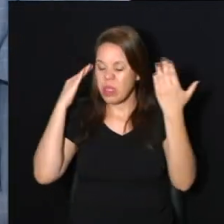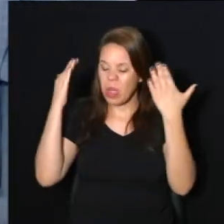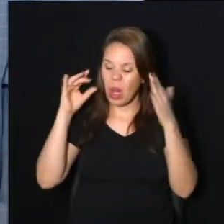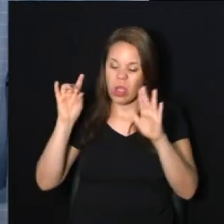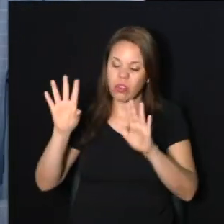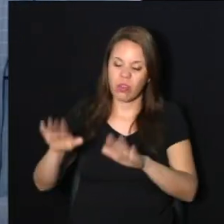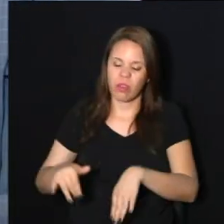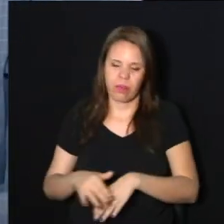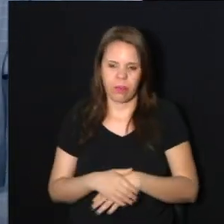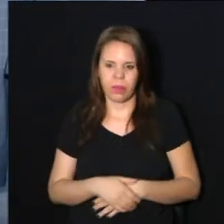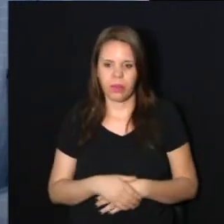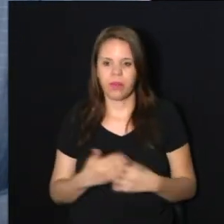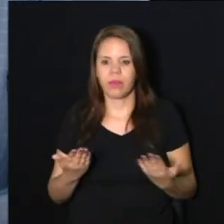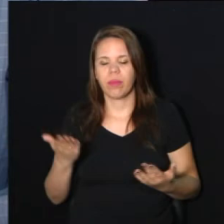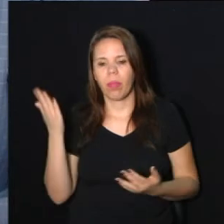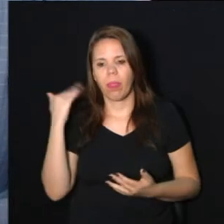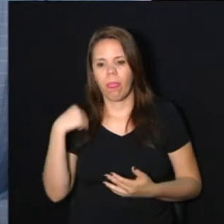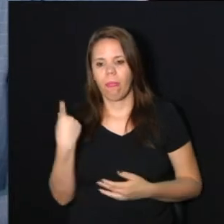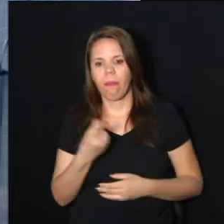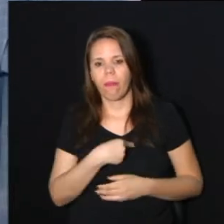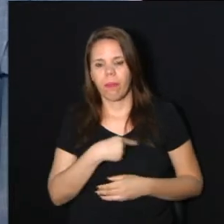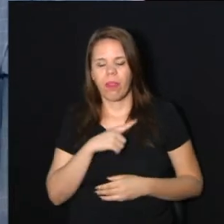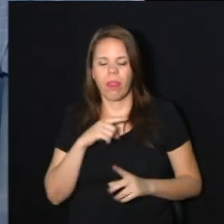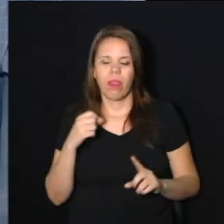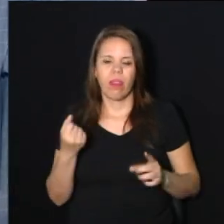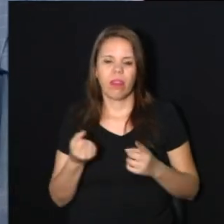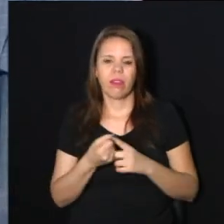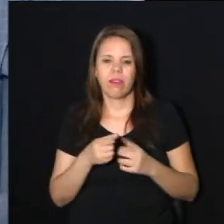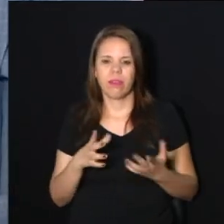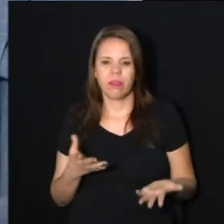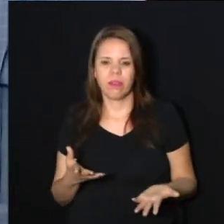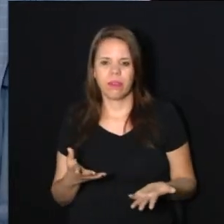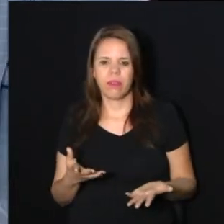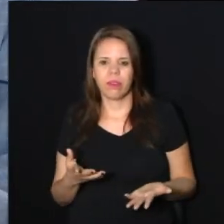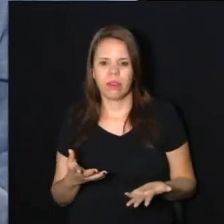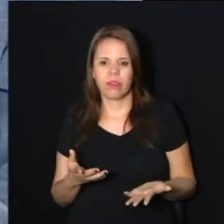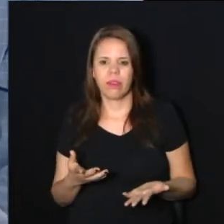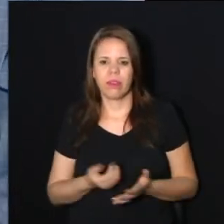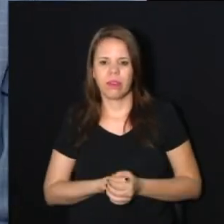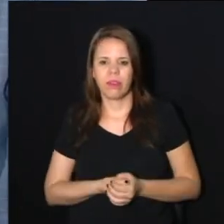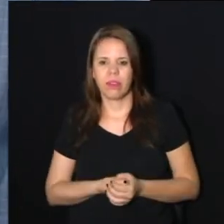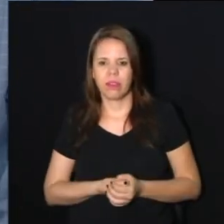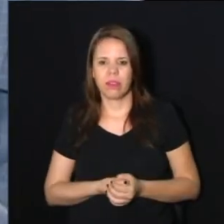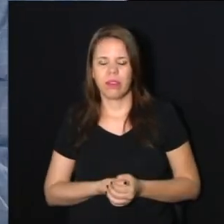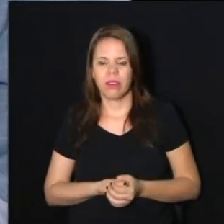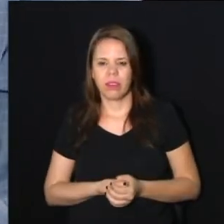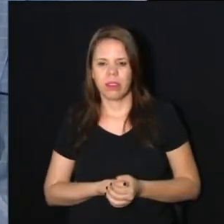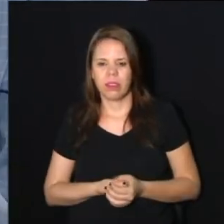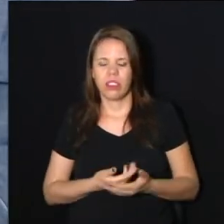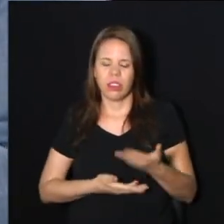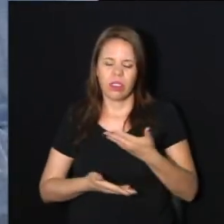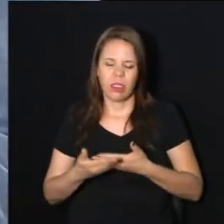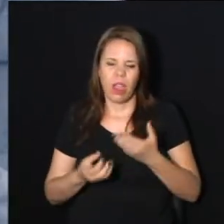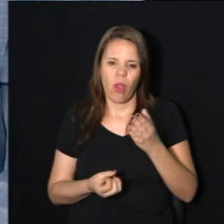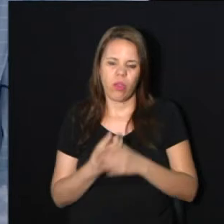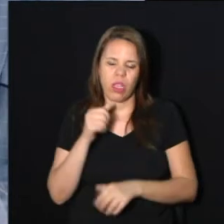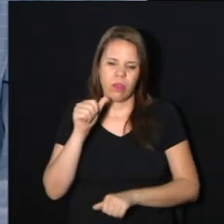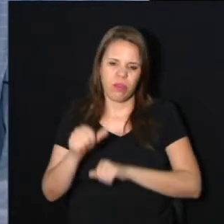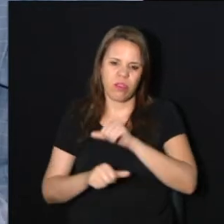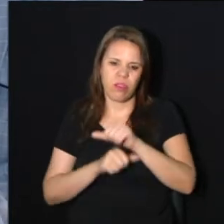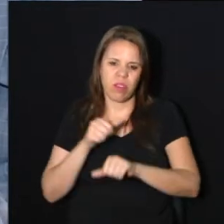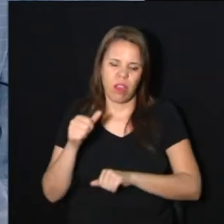né? Hoje nós sabemos que eles vêm associados a associações, a interações, a mudança